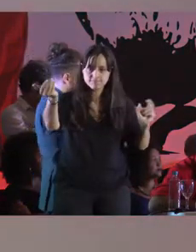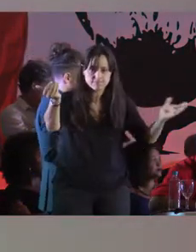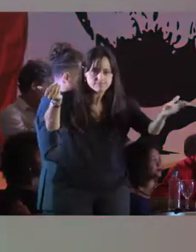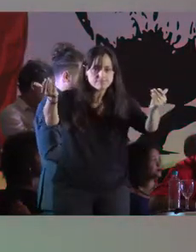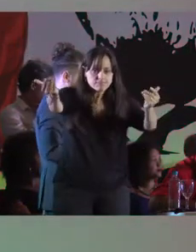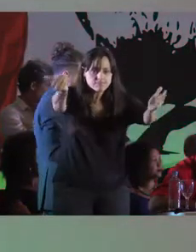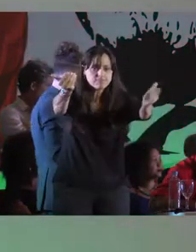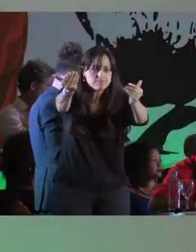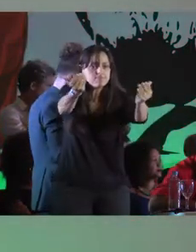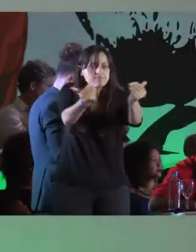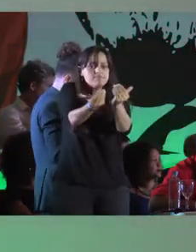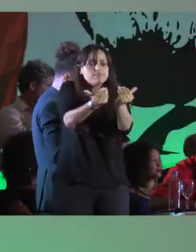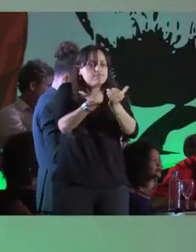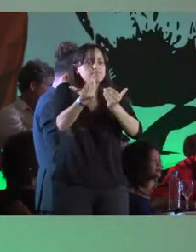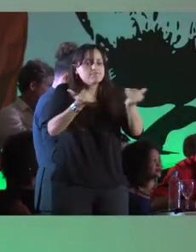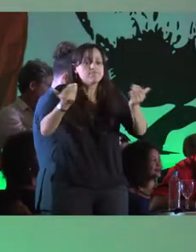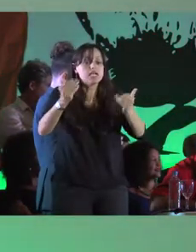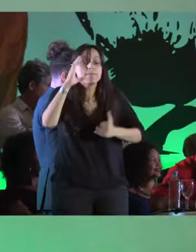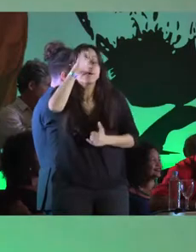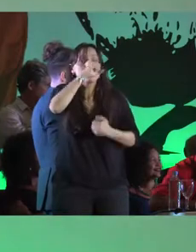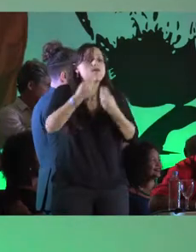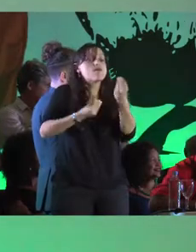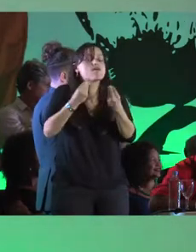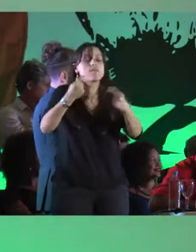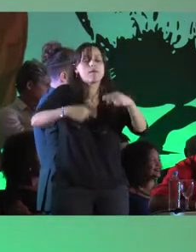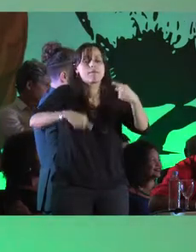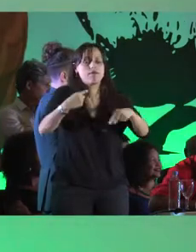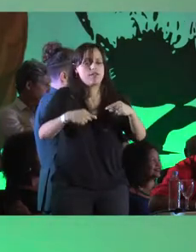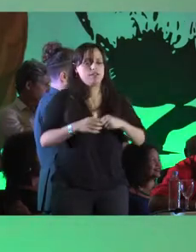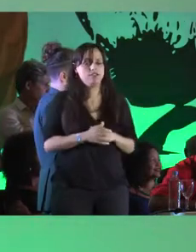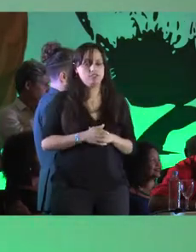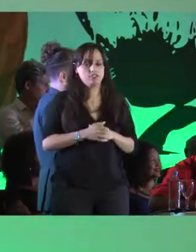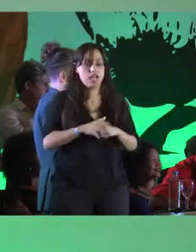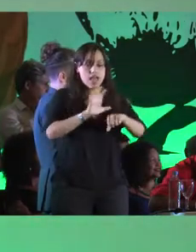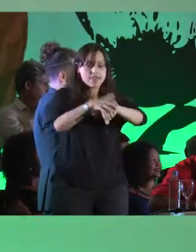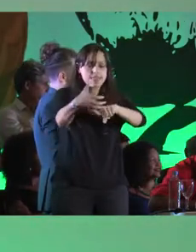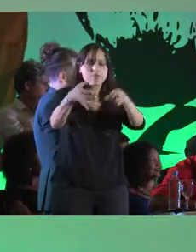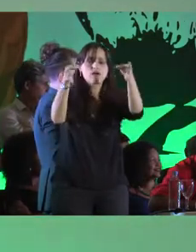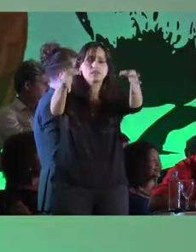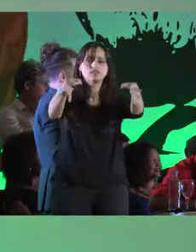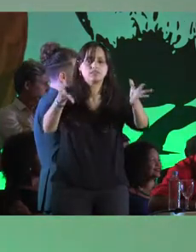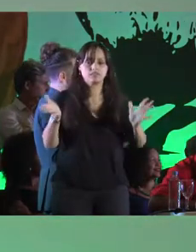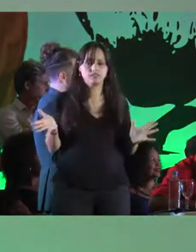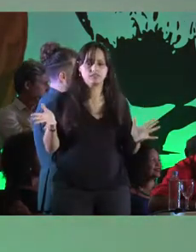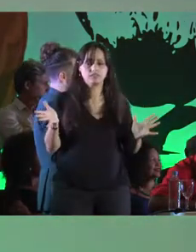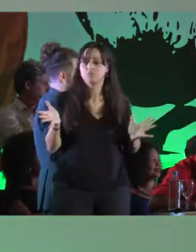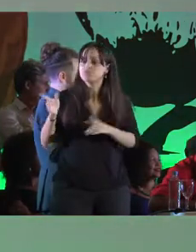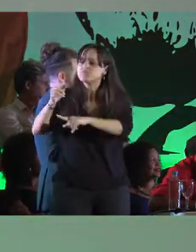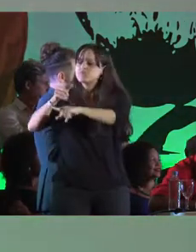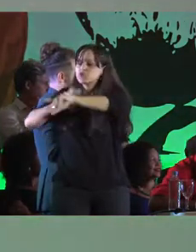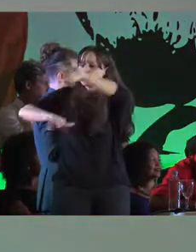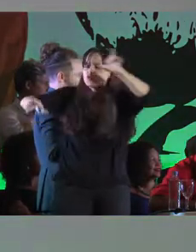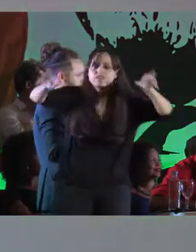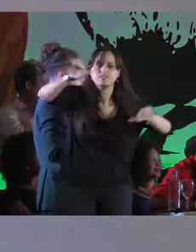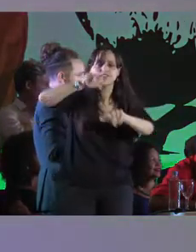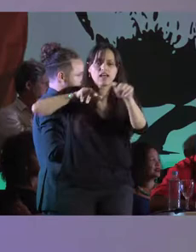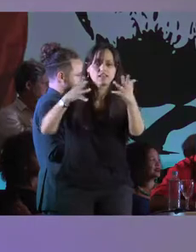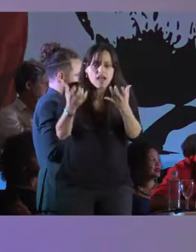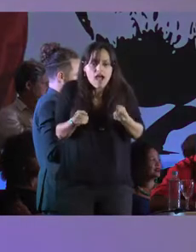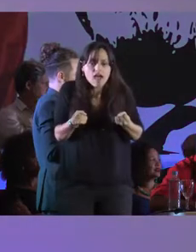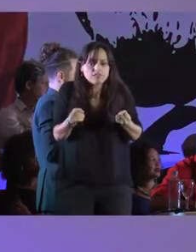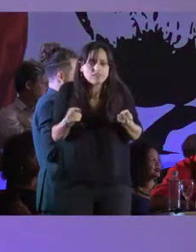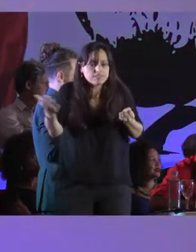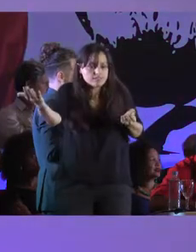para que a gente aprendesse a fazer política, a fazer democracia na diversidade, permitindo que